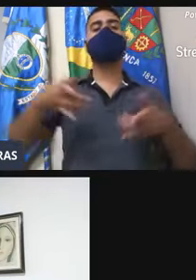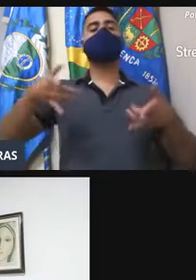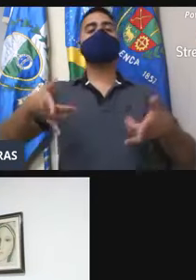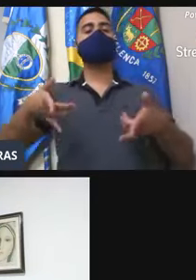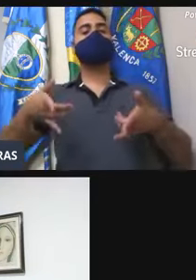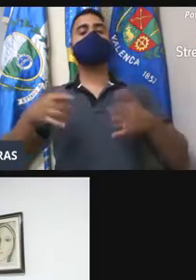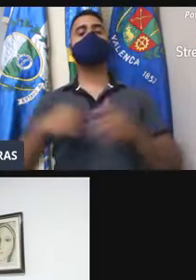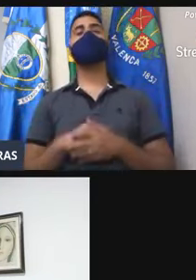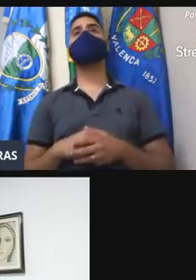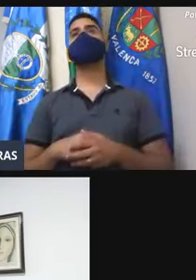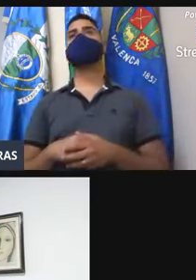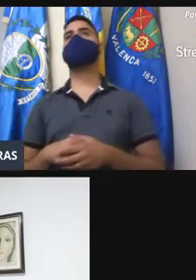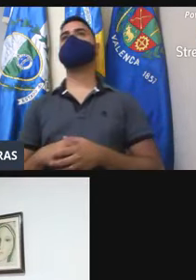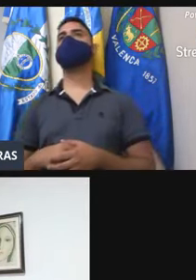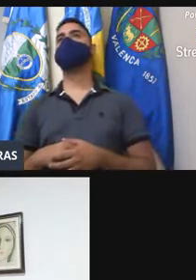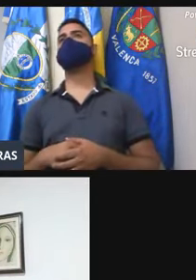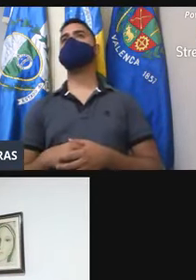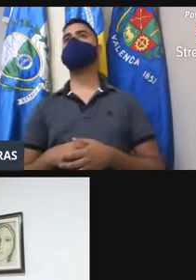Eu queria saber,